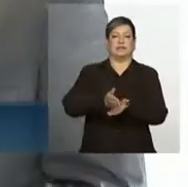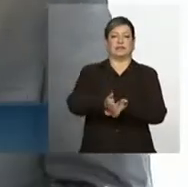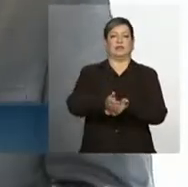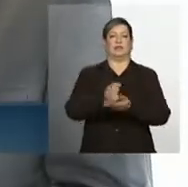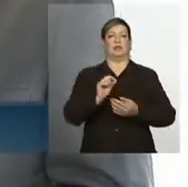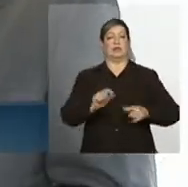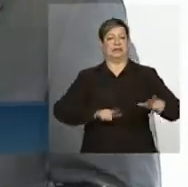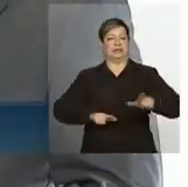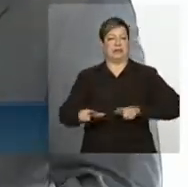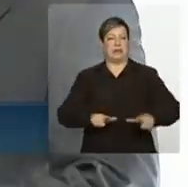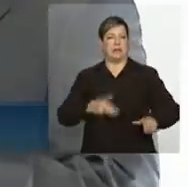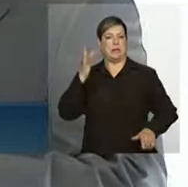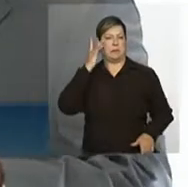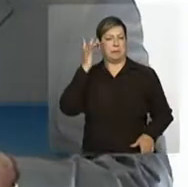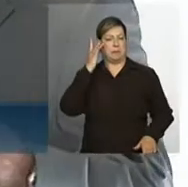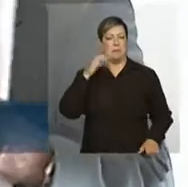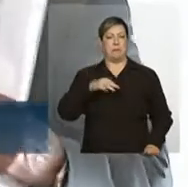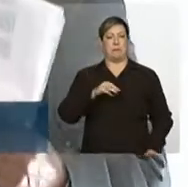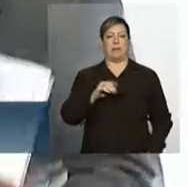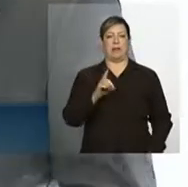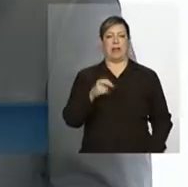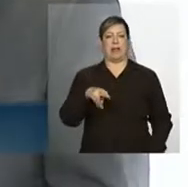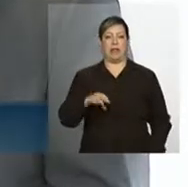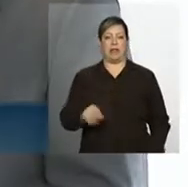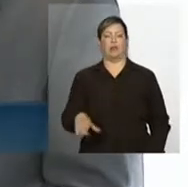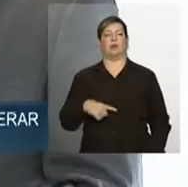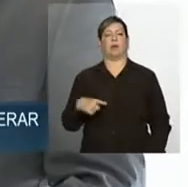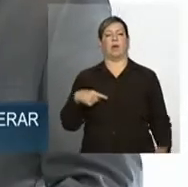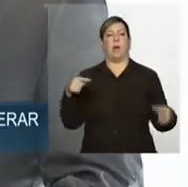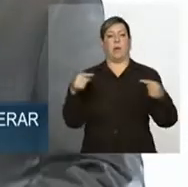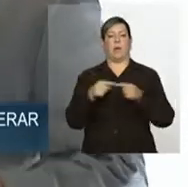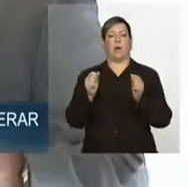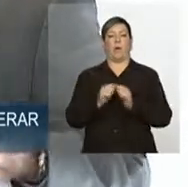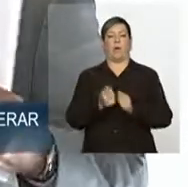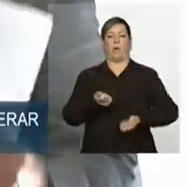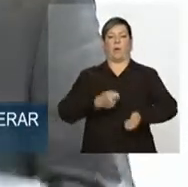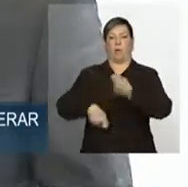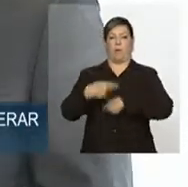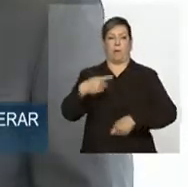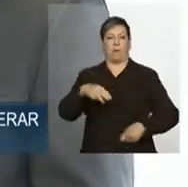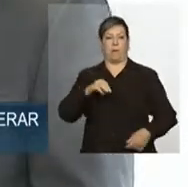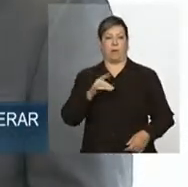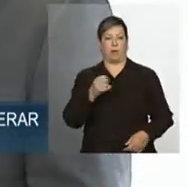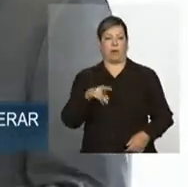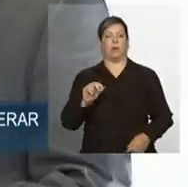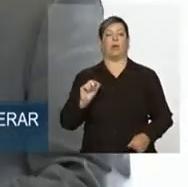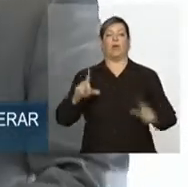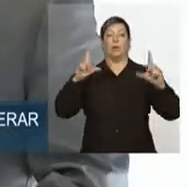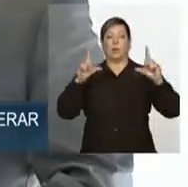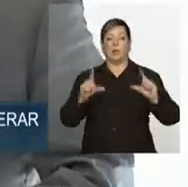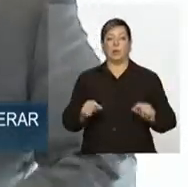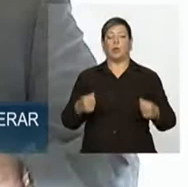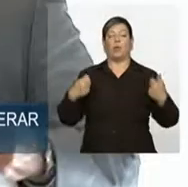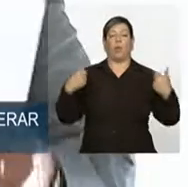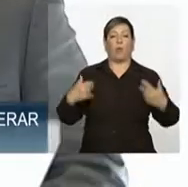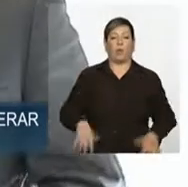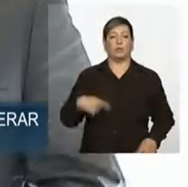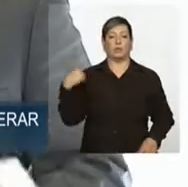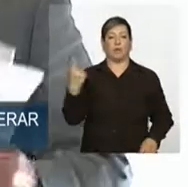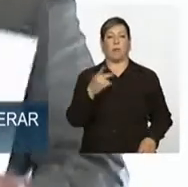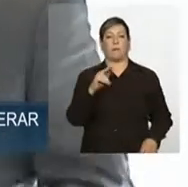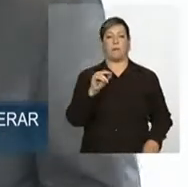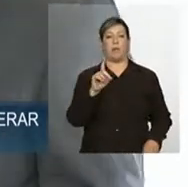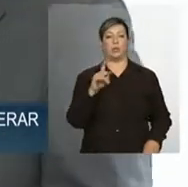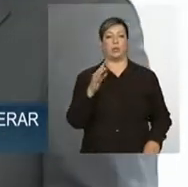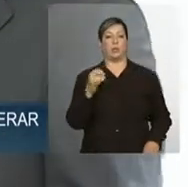logística moderna, compatível com a sua economia moderna, reduzindo custos para os produtores, deixando mais recursos